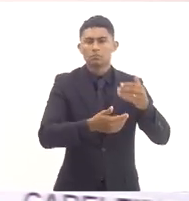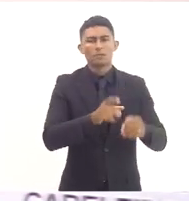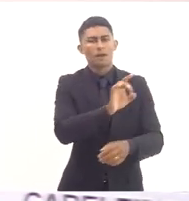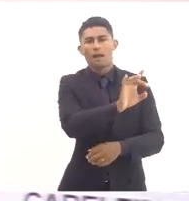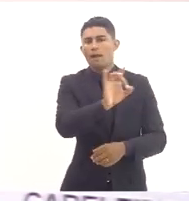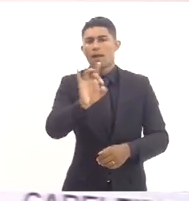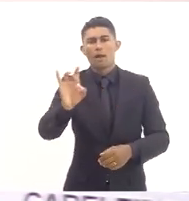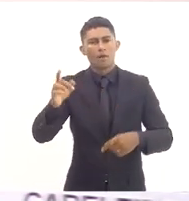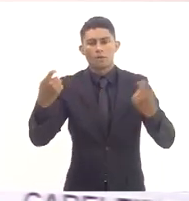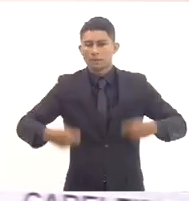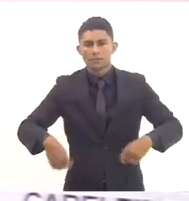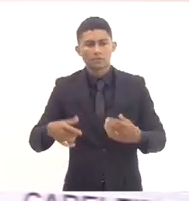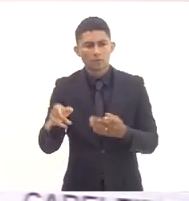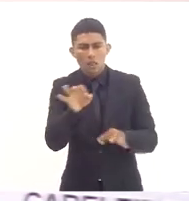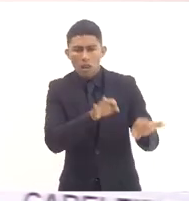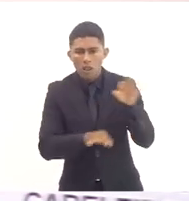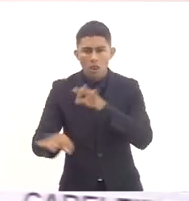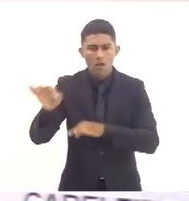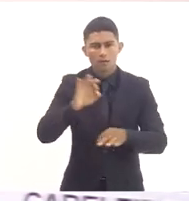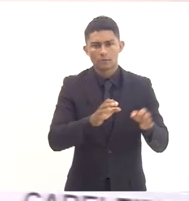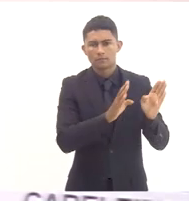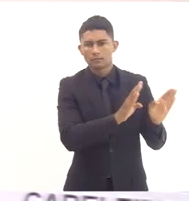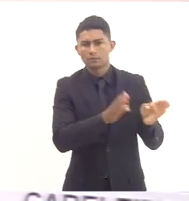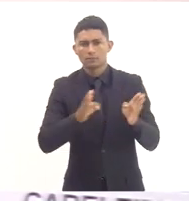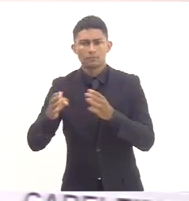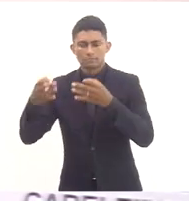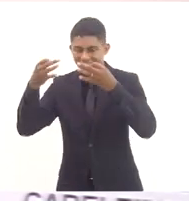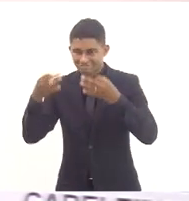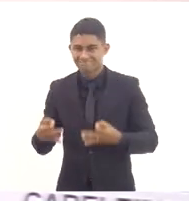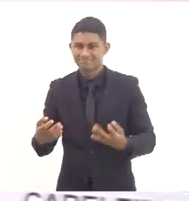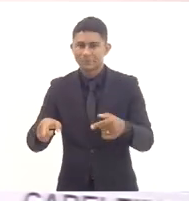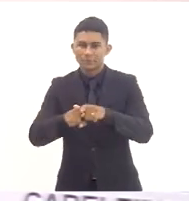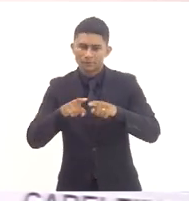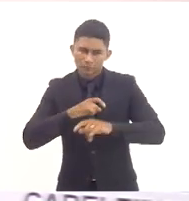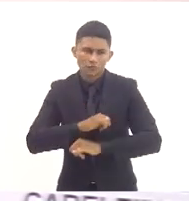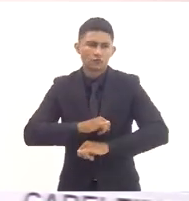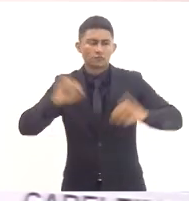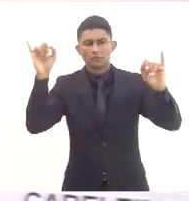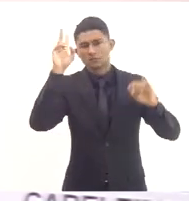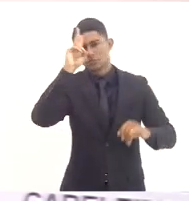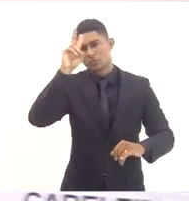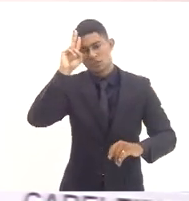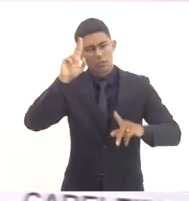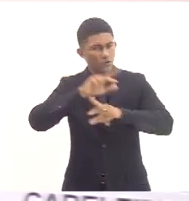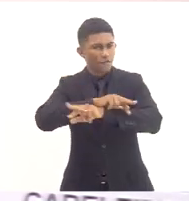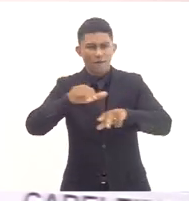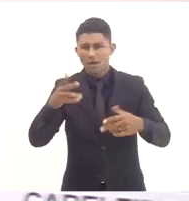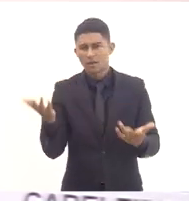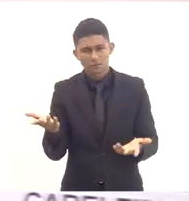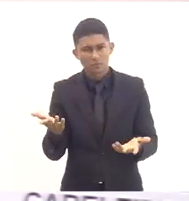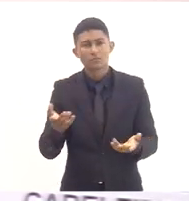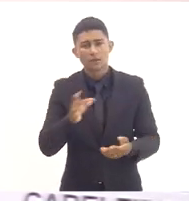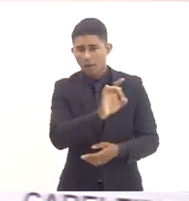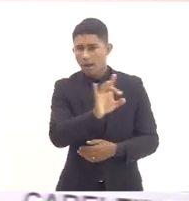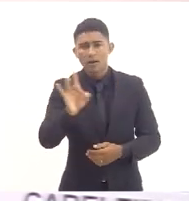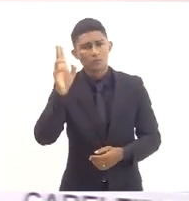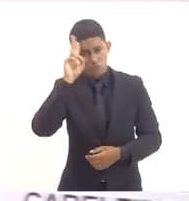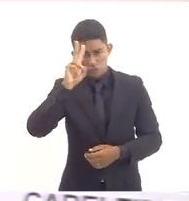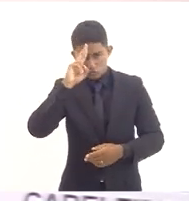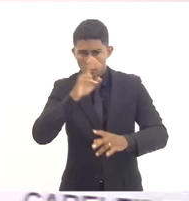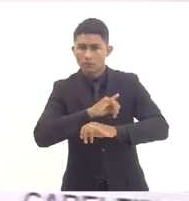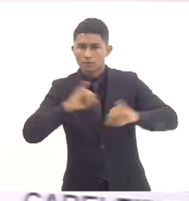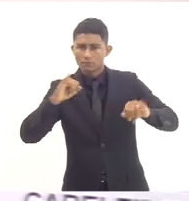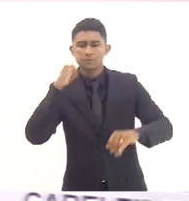nós a gente precisa se organizar a divisa divulgar o que as nossas histórias é a história ela